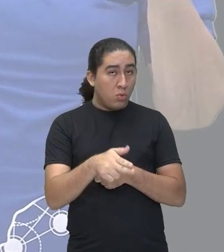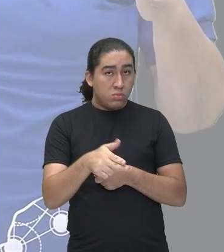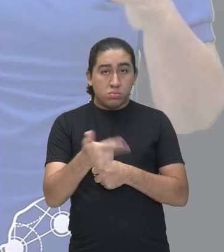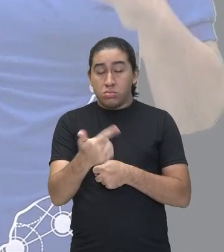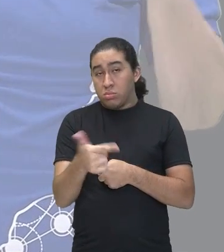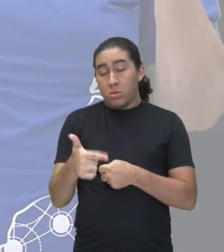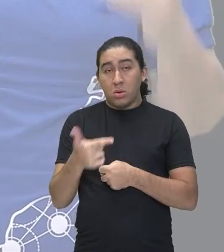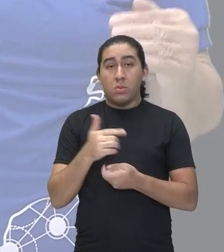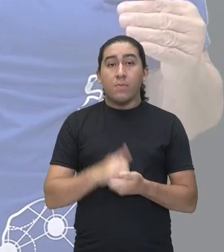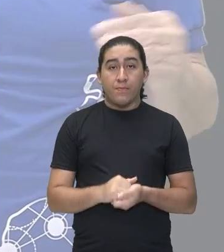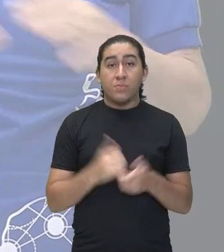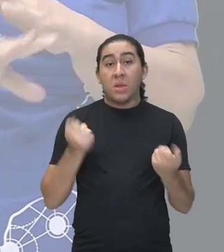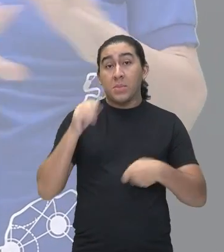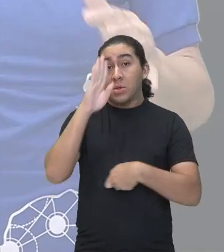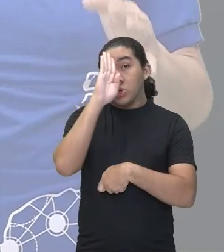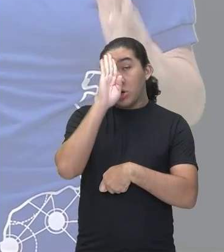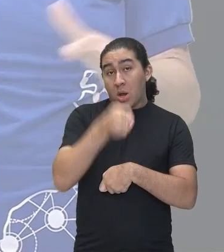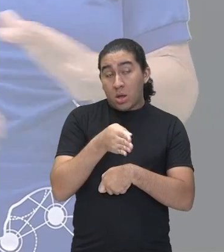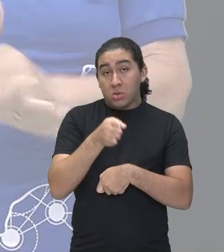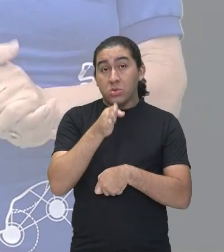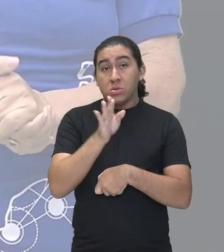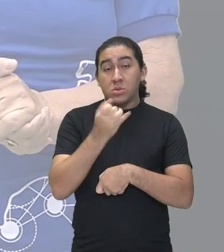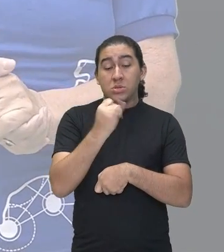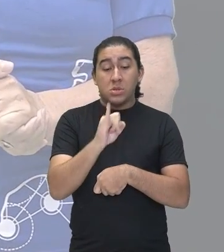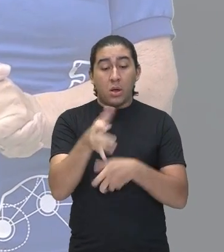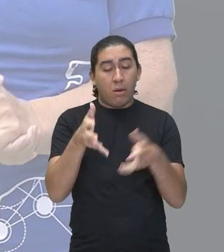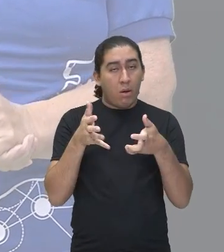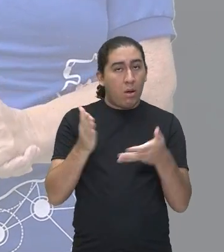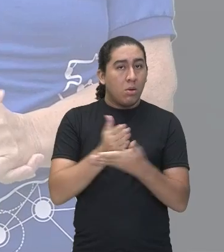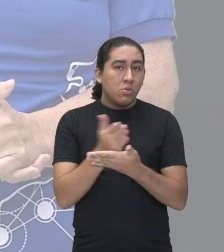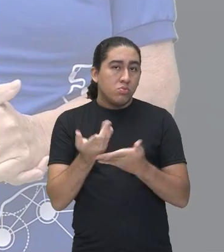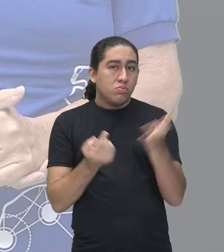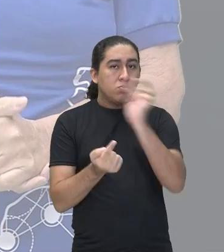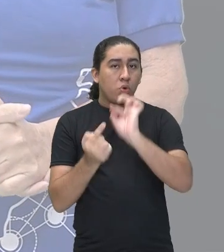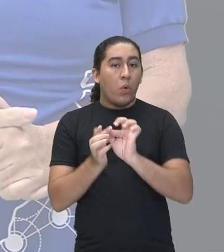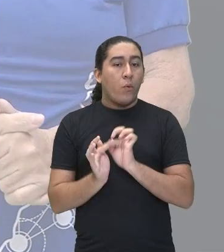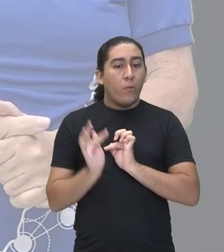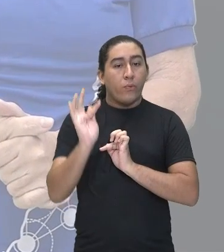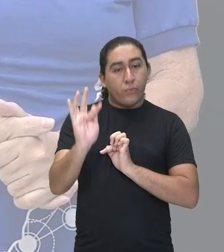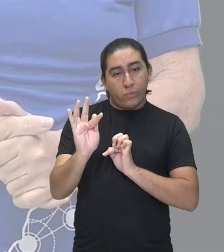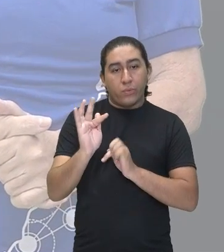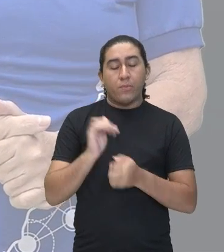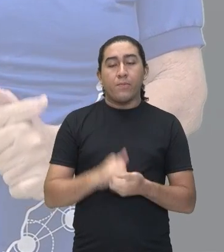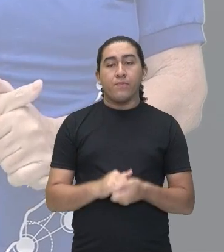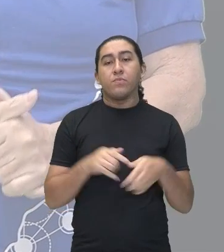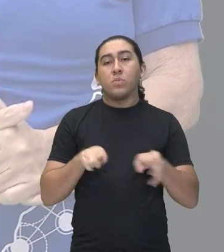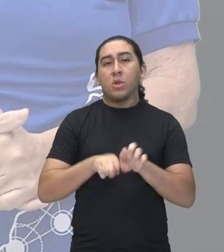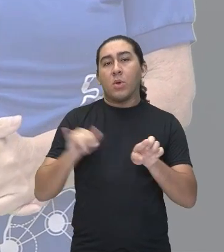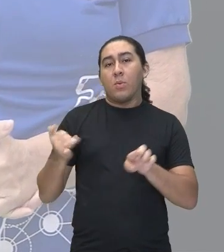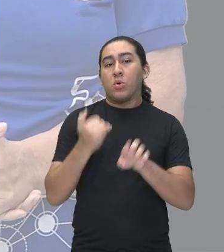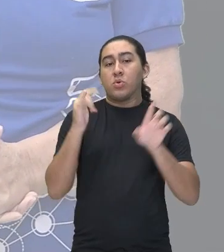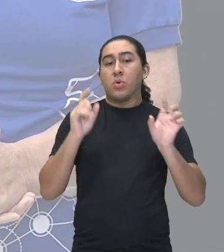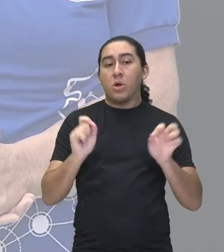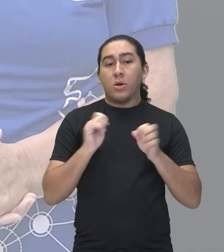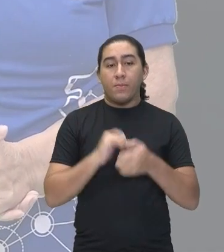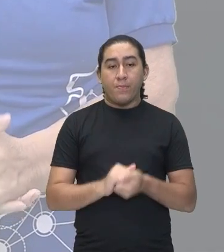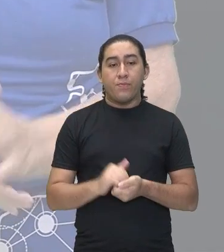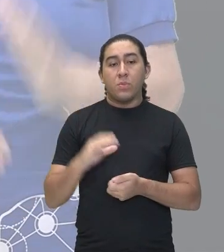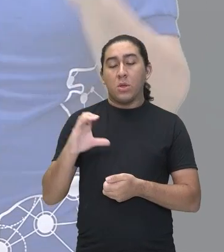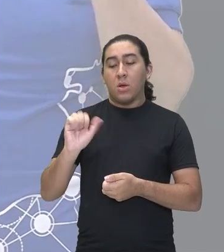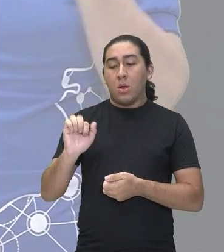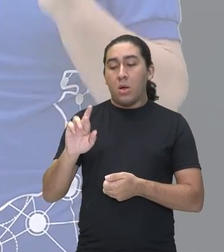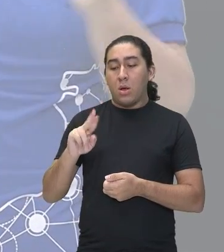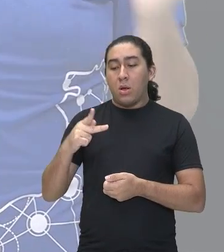inútil. Vamos ser objetivos naquilo que estamos fazendo, né? E, mais importante, que é carpe